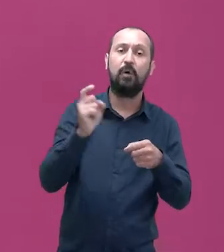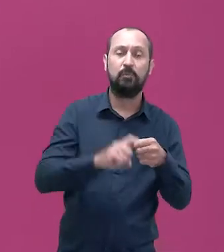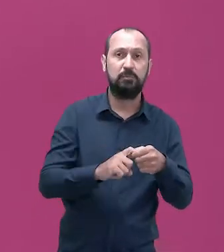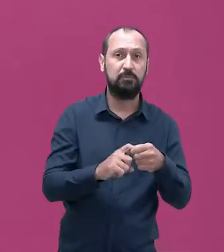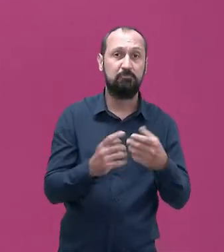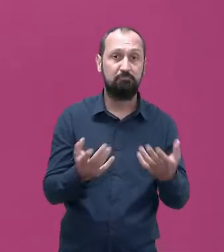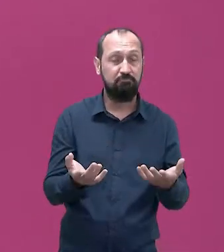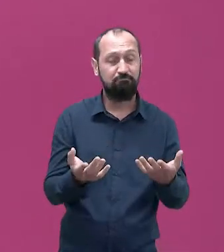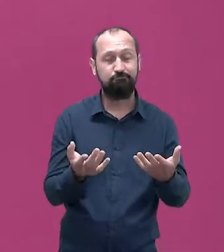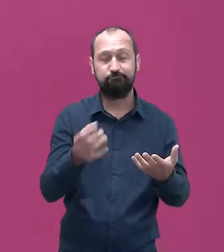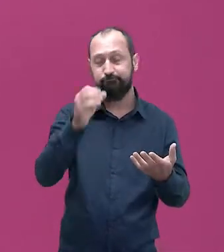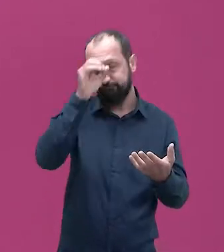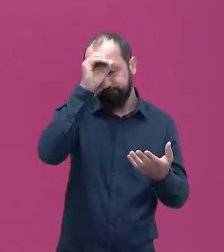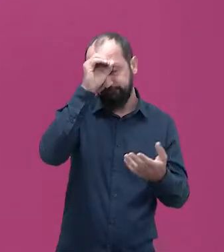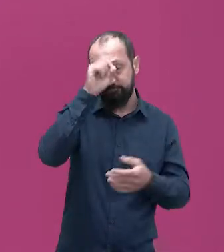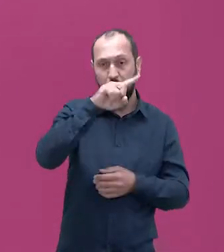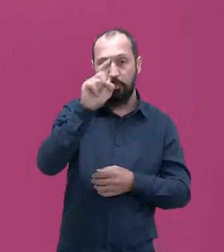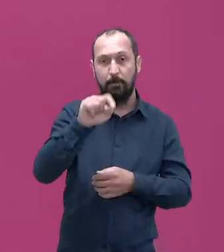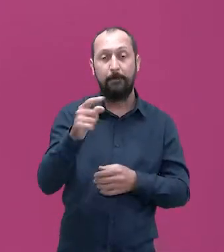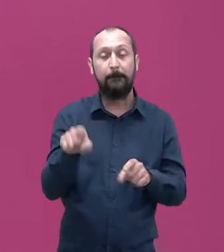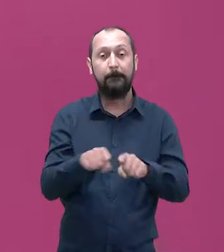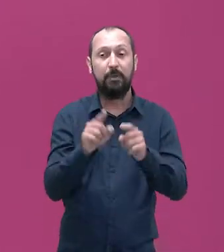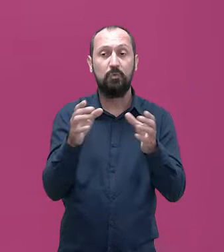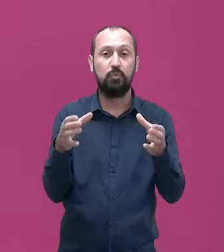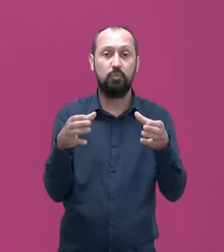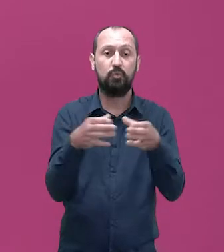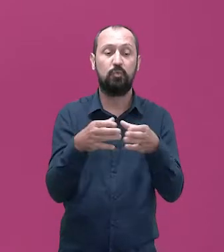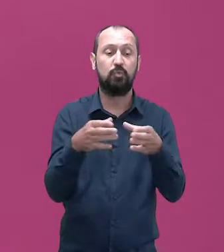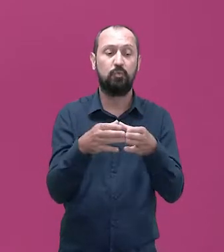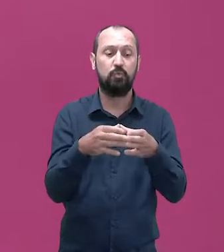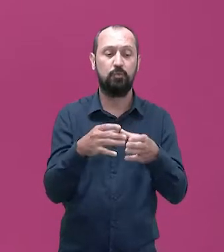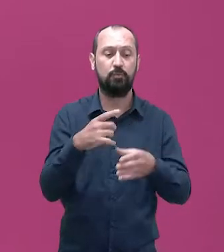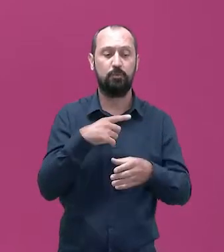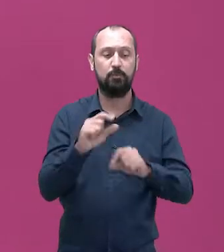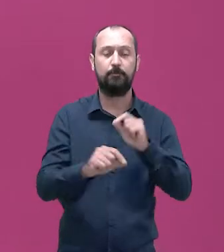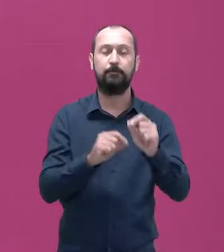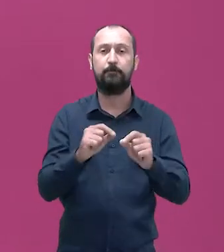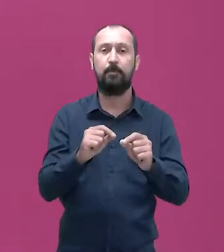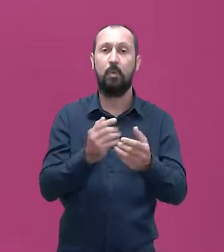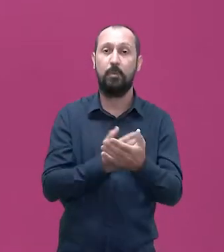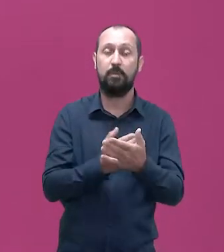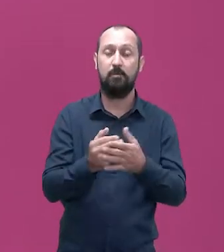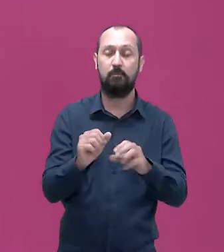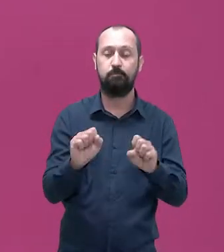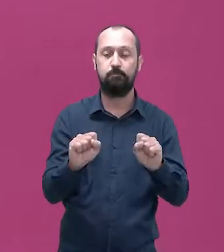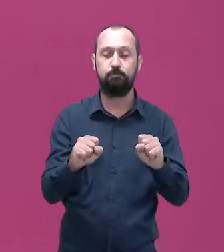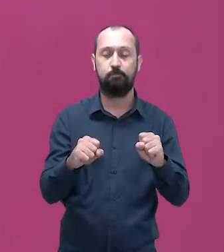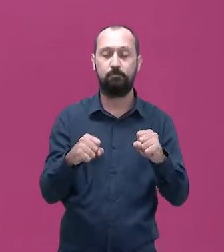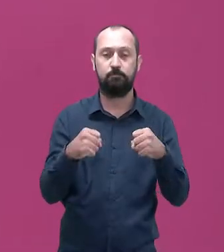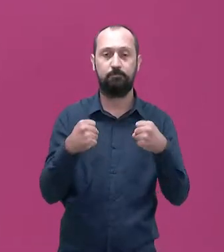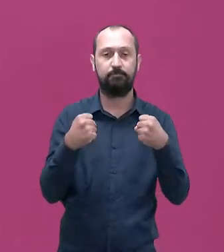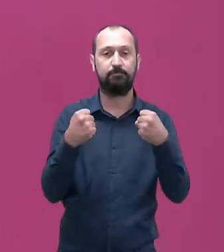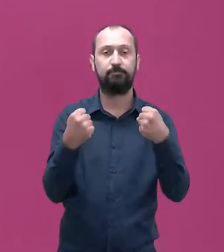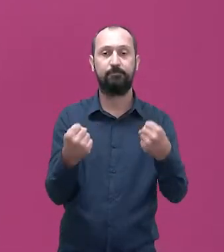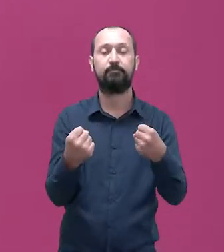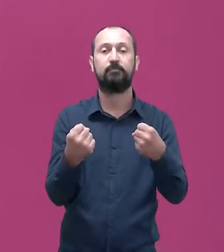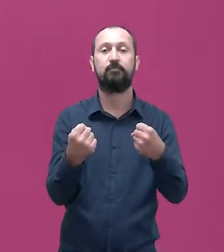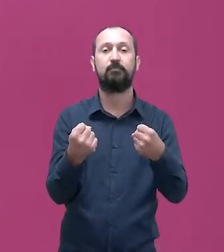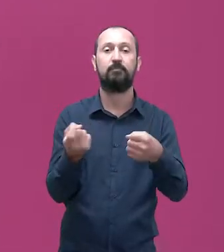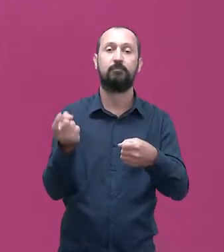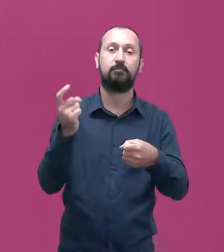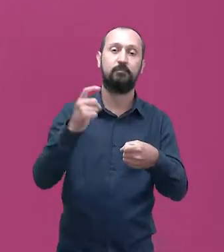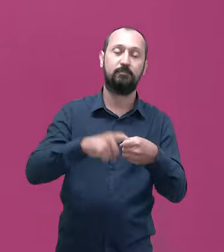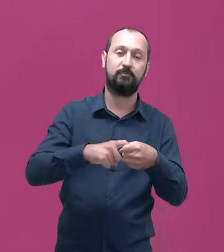do retorno, mas a nossa categoria ela tem se fortalecido e eu acredito